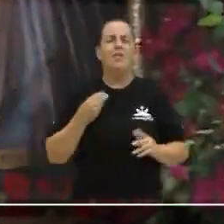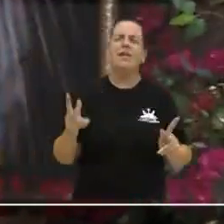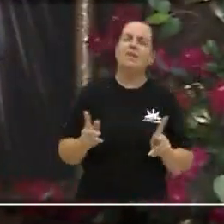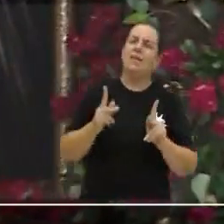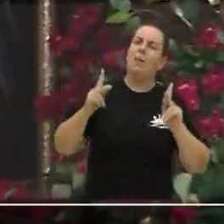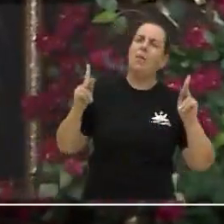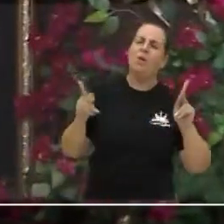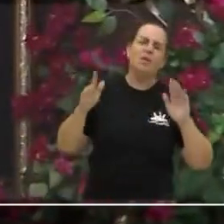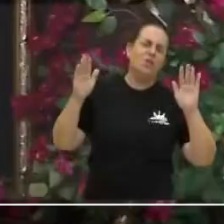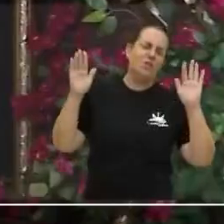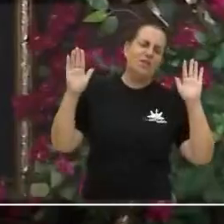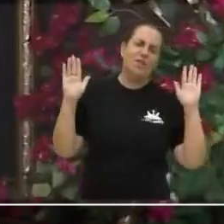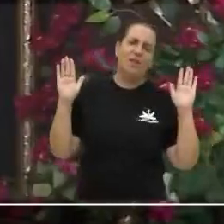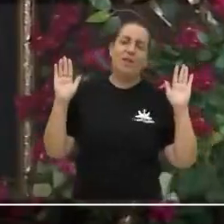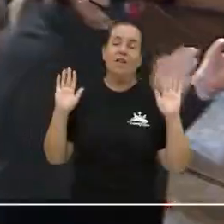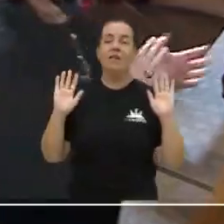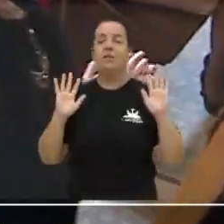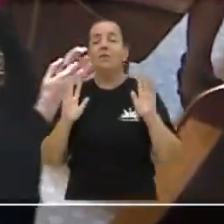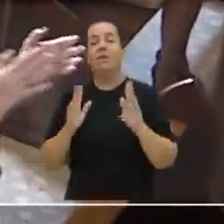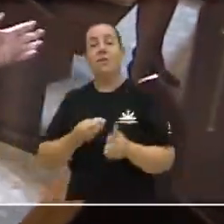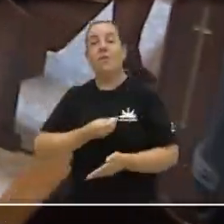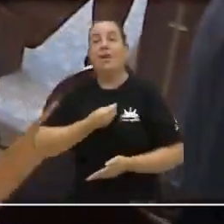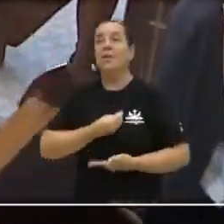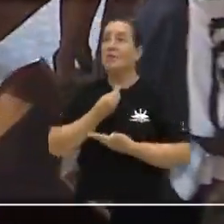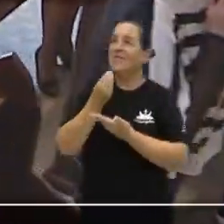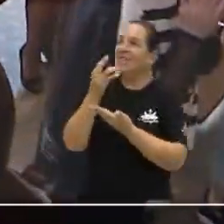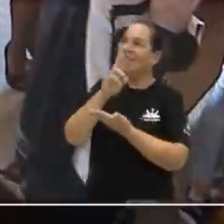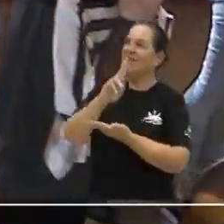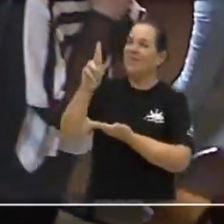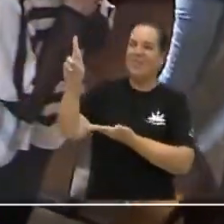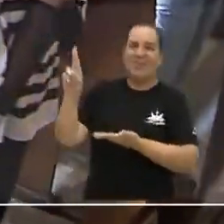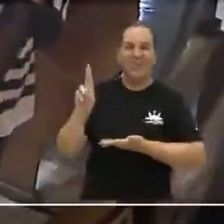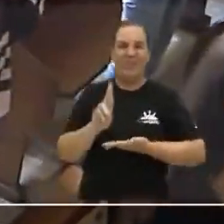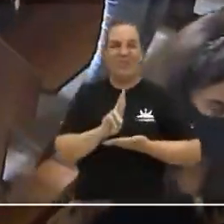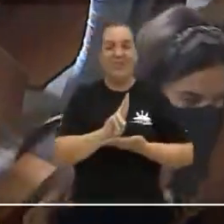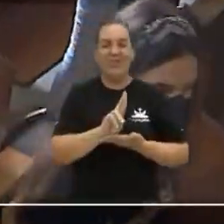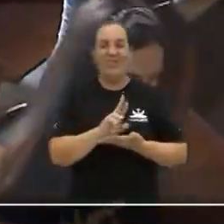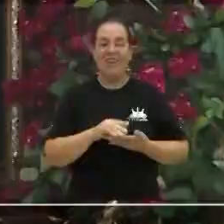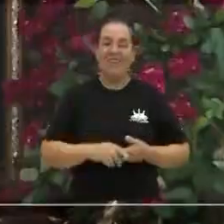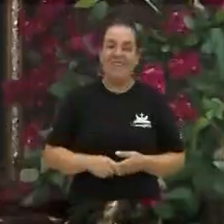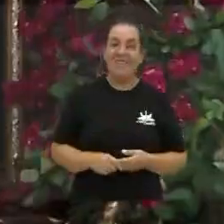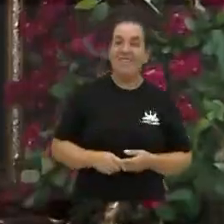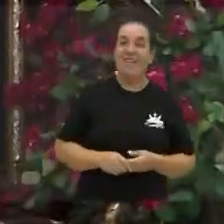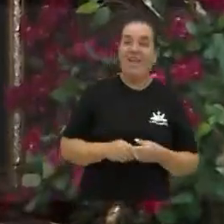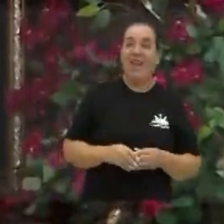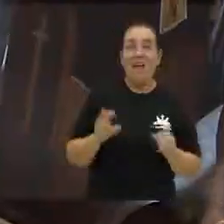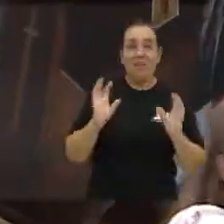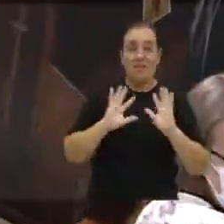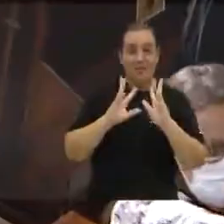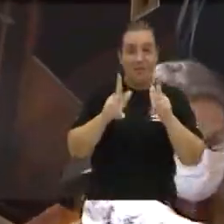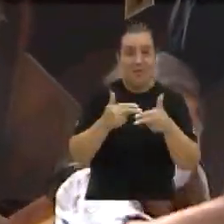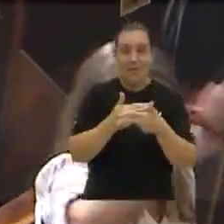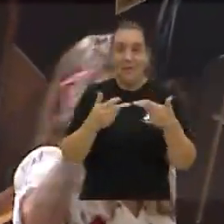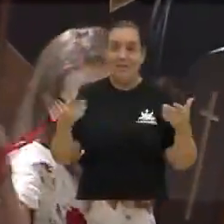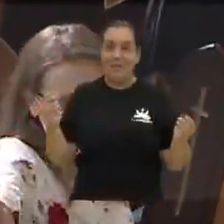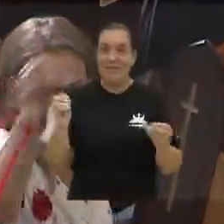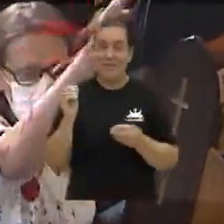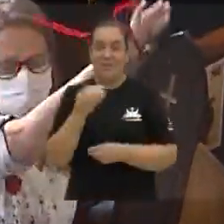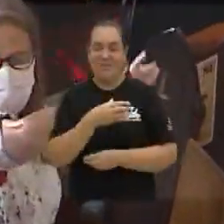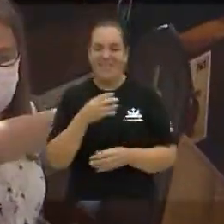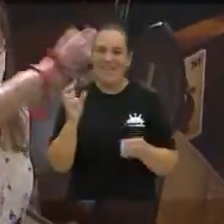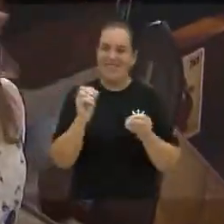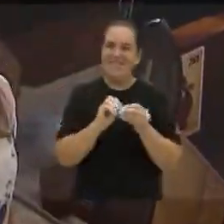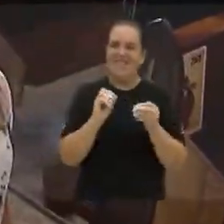que vence a morte, é vida que vem do Senhor. Vai lá! Eis que faço nova todas